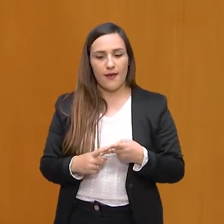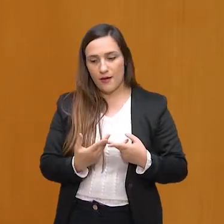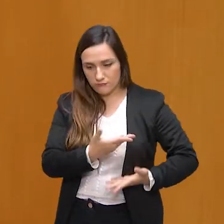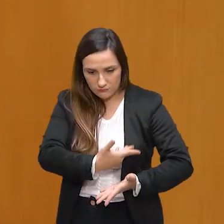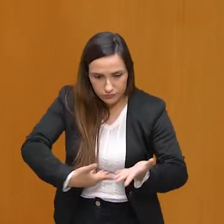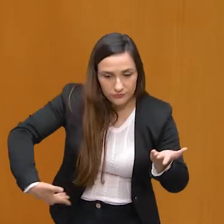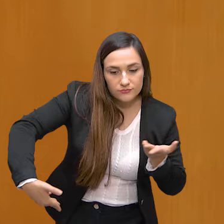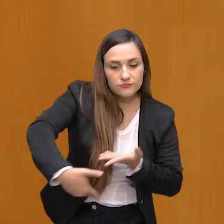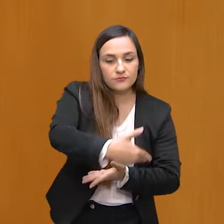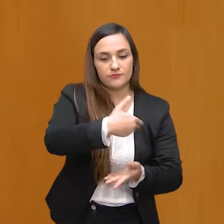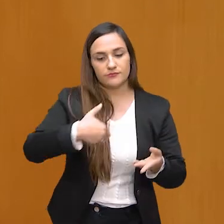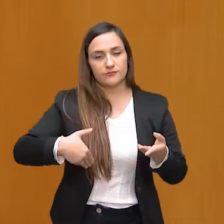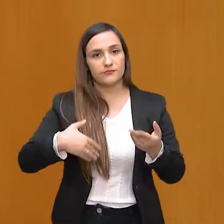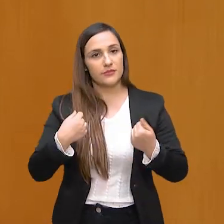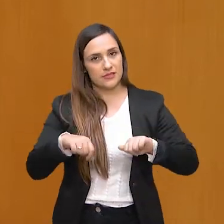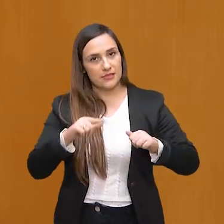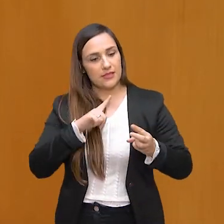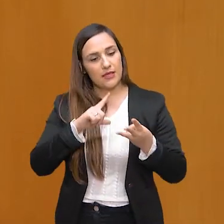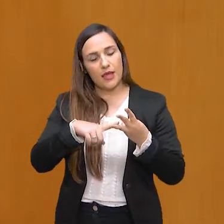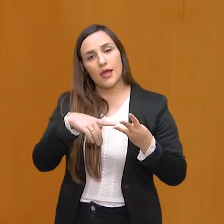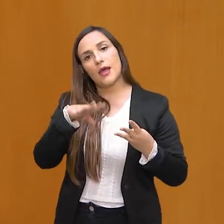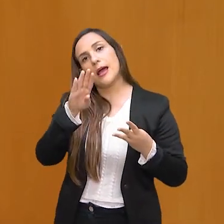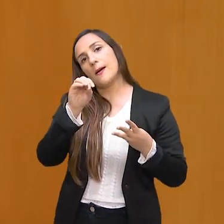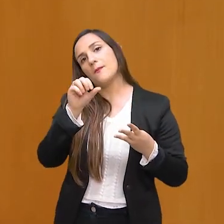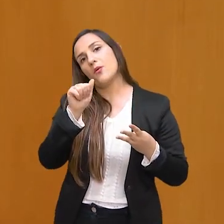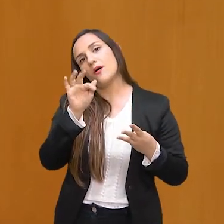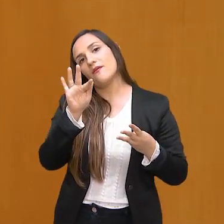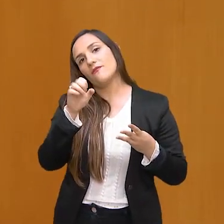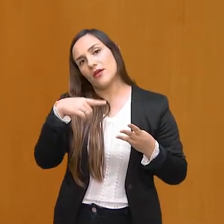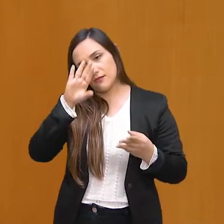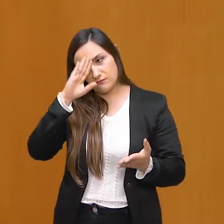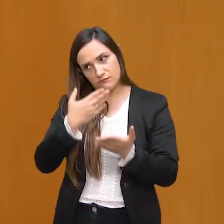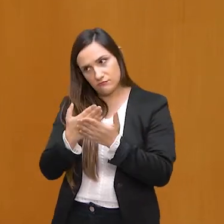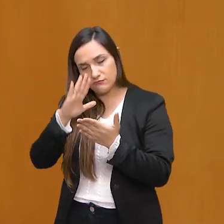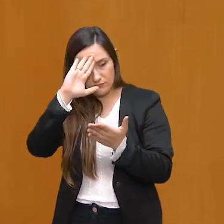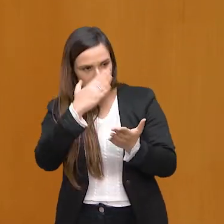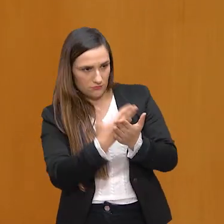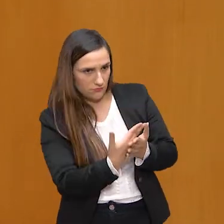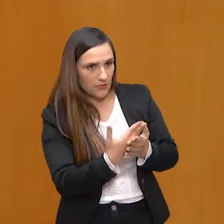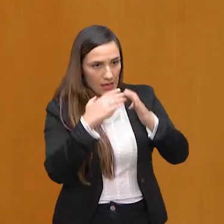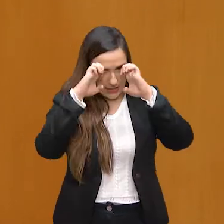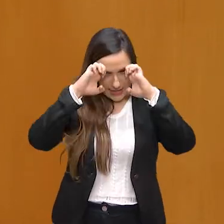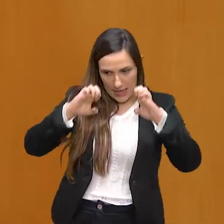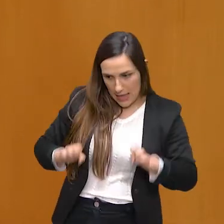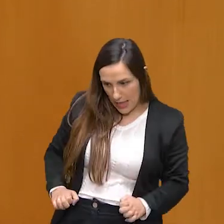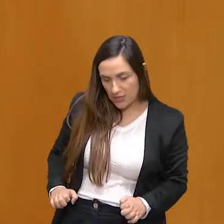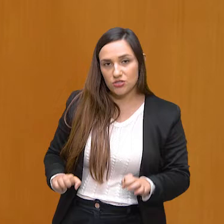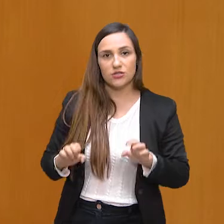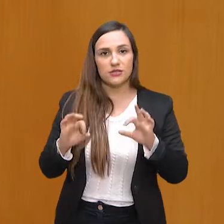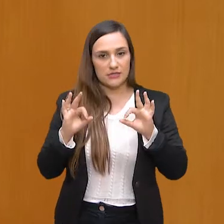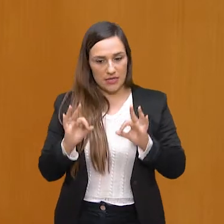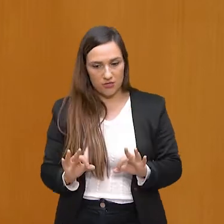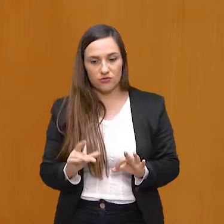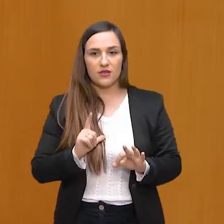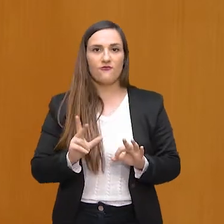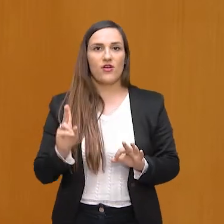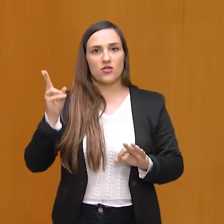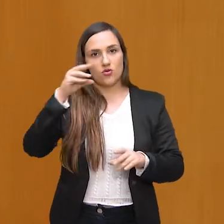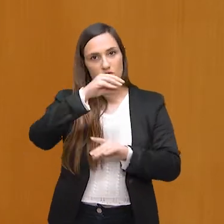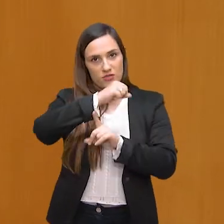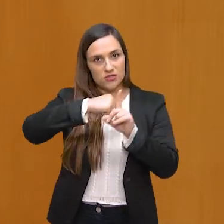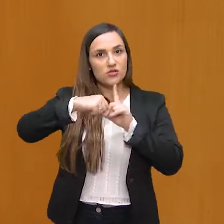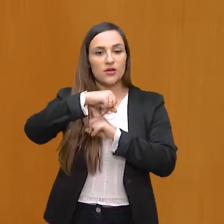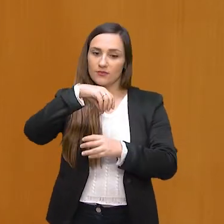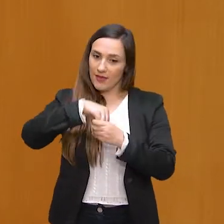cooperativo, ele tem que prestigiar alguns princípios como a boa-fé, a idoneidade, a ética, né? Os valores daquela